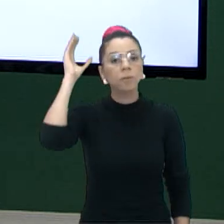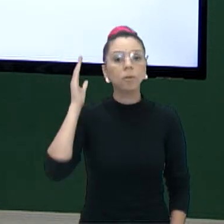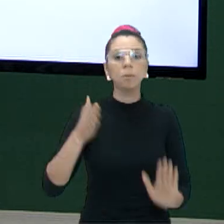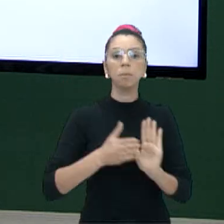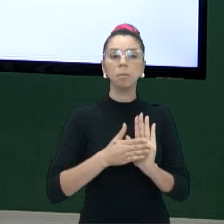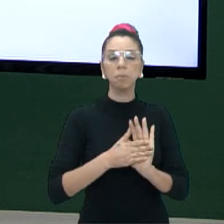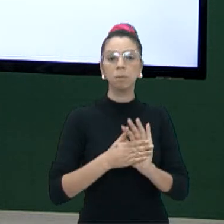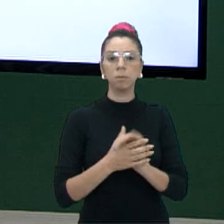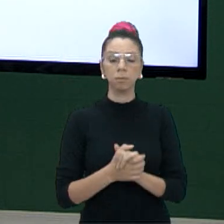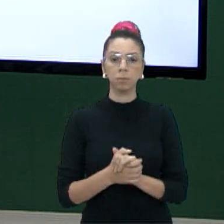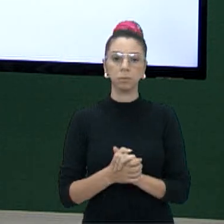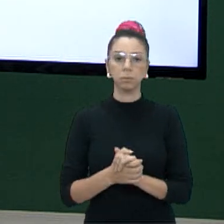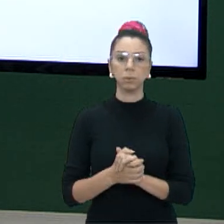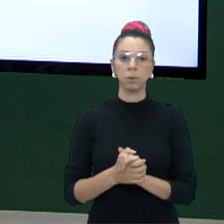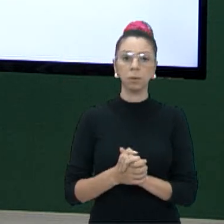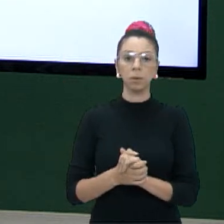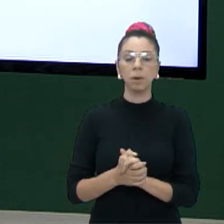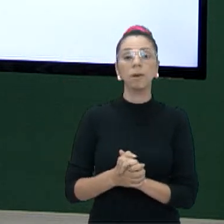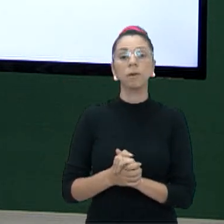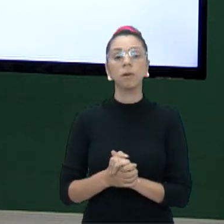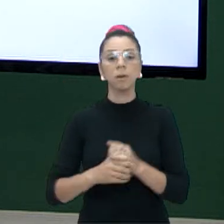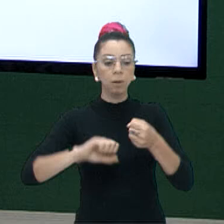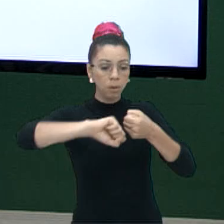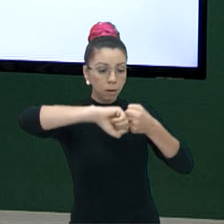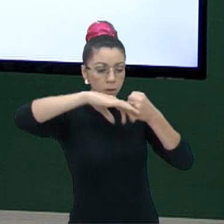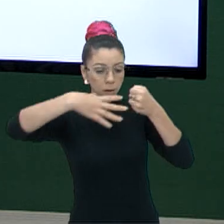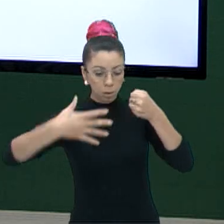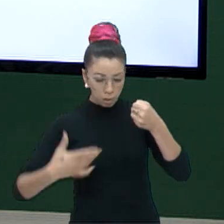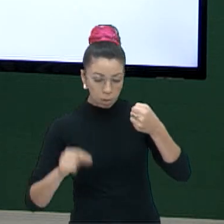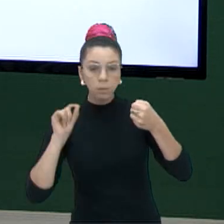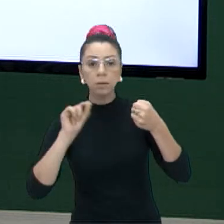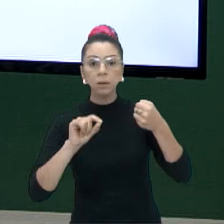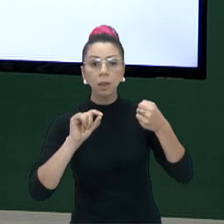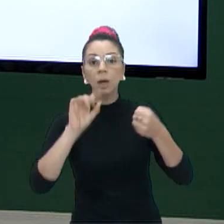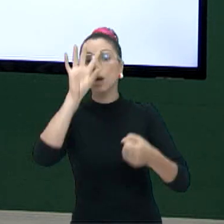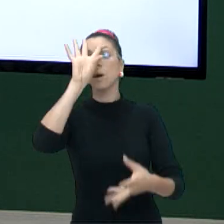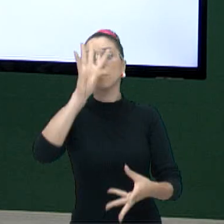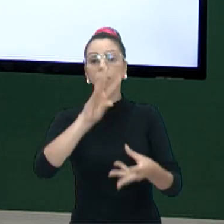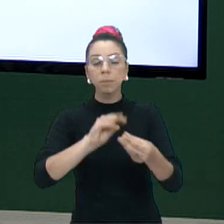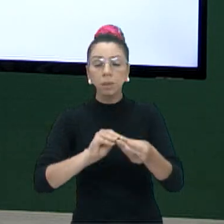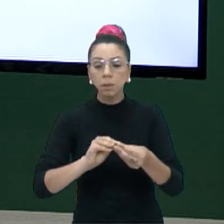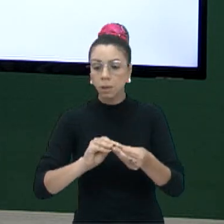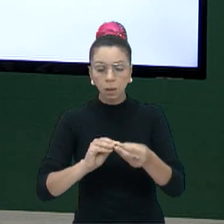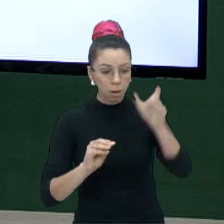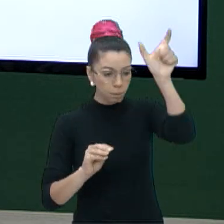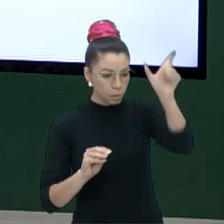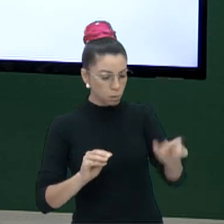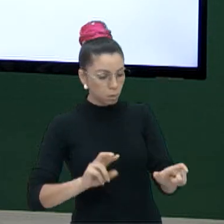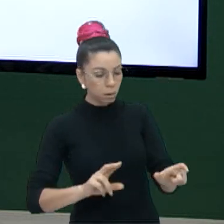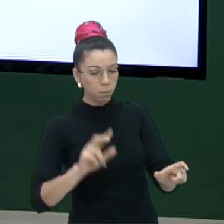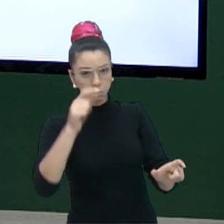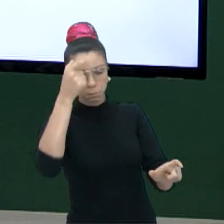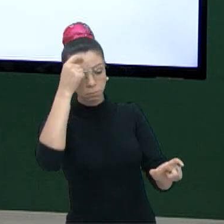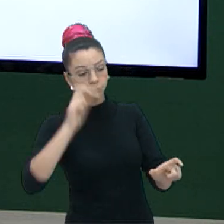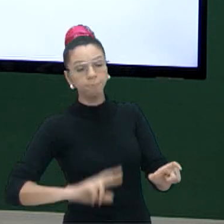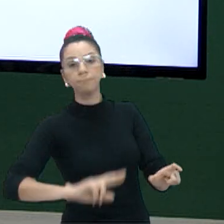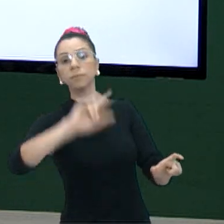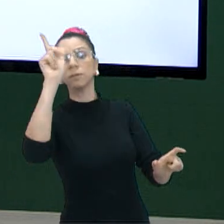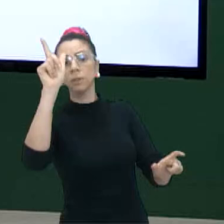você lidar com um contraditório, é você saber compreender e entender quem pensa diferente de você.